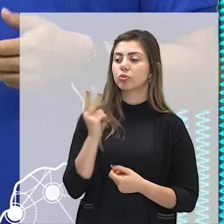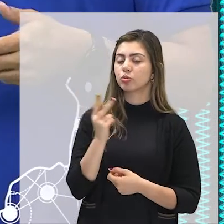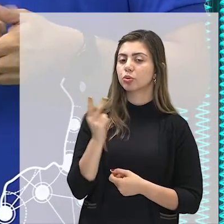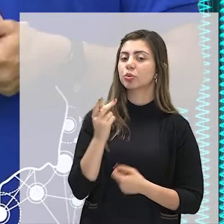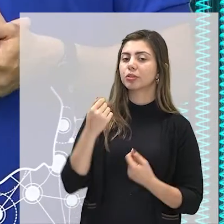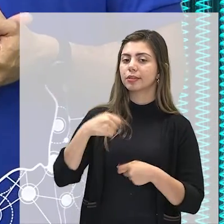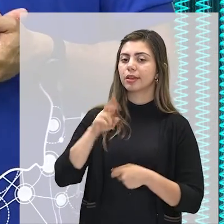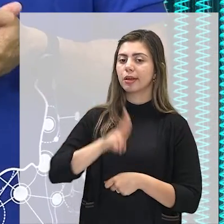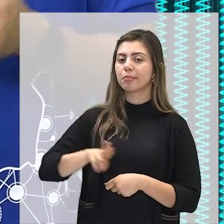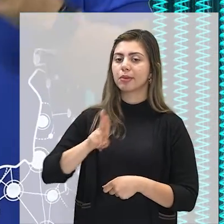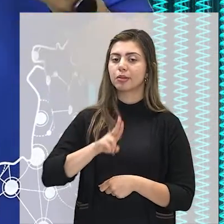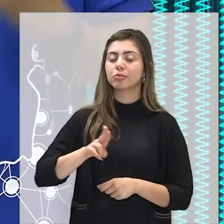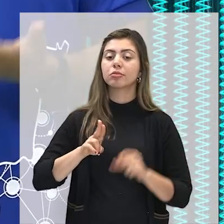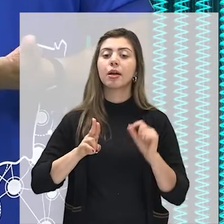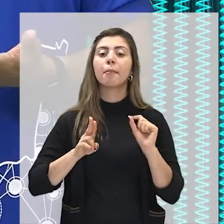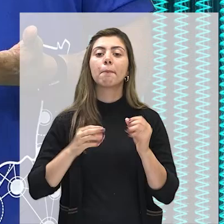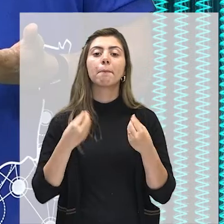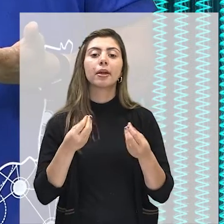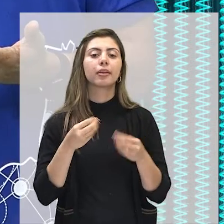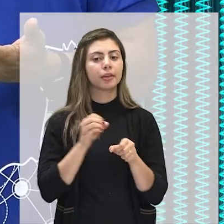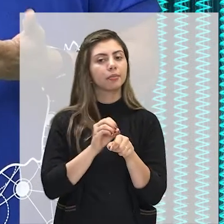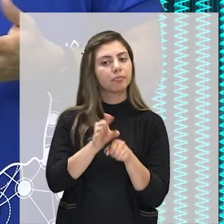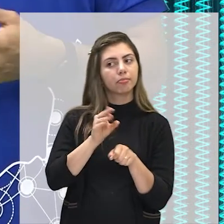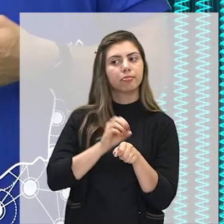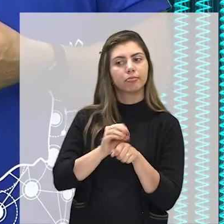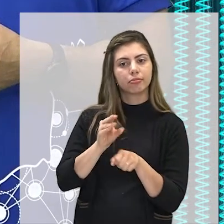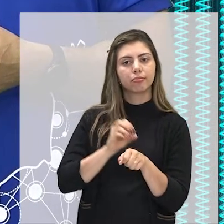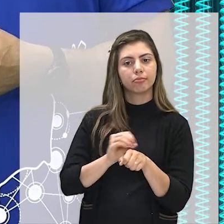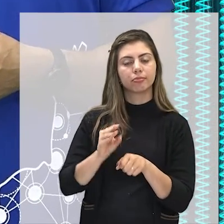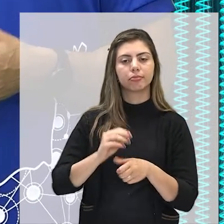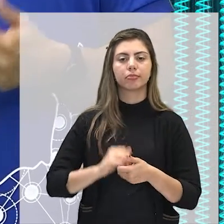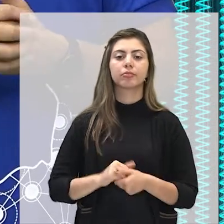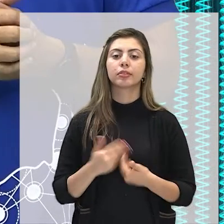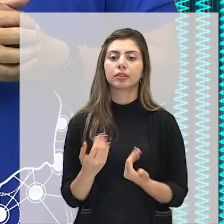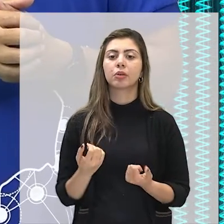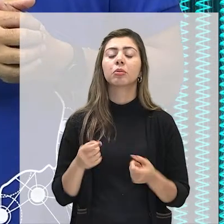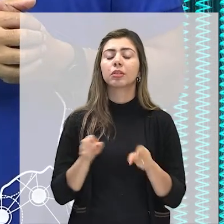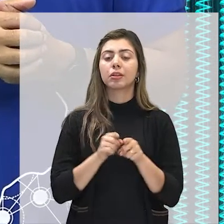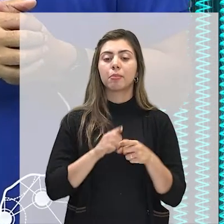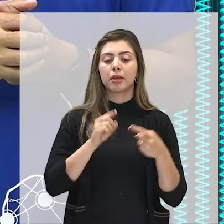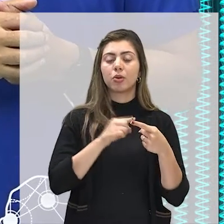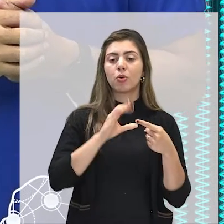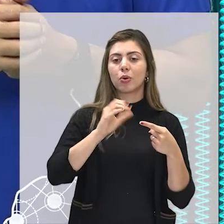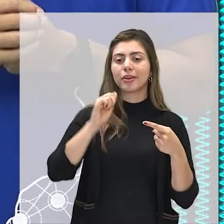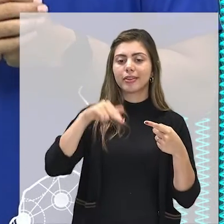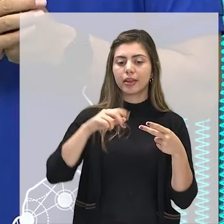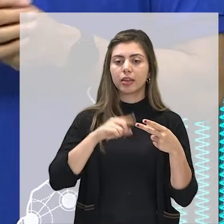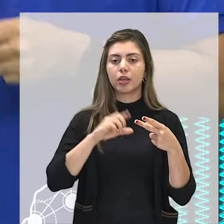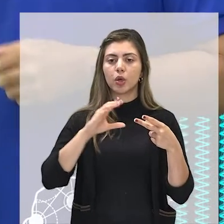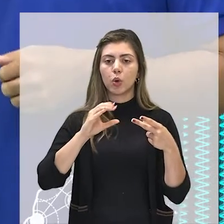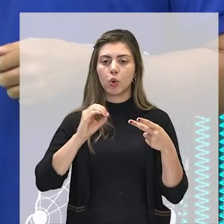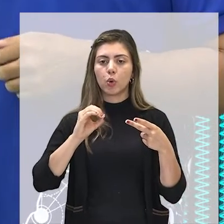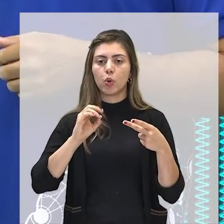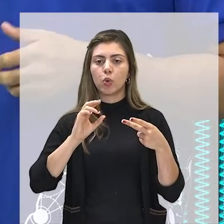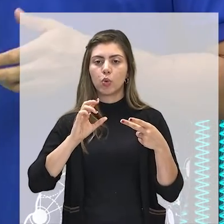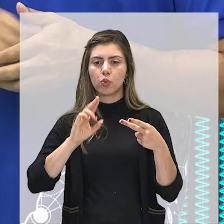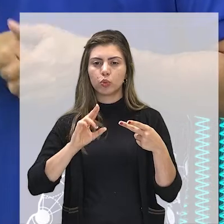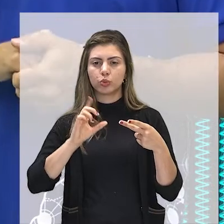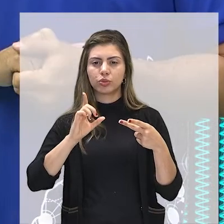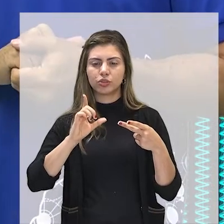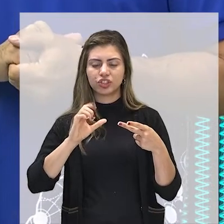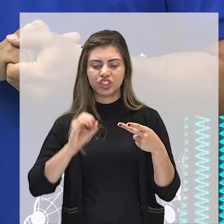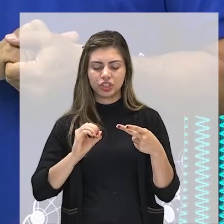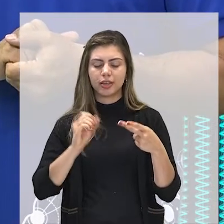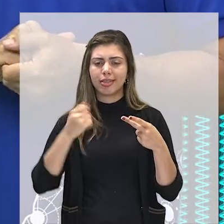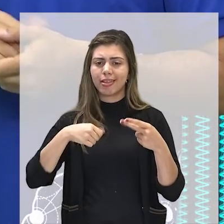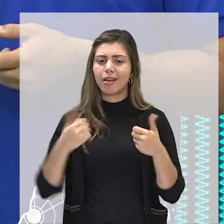são utilizados para falar ou para dar sugestões e substituem perfeitamente o can e could, ok? Então,